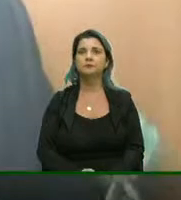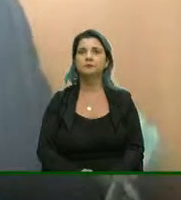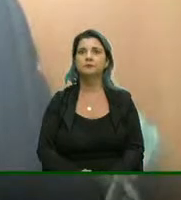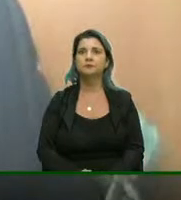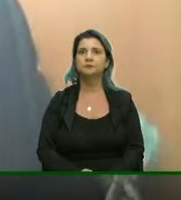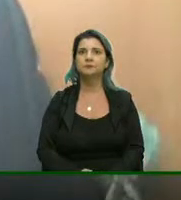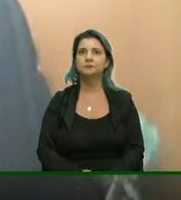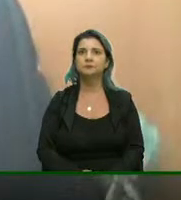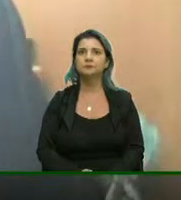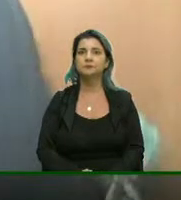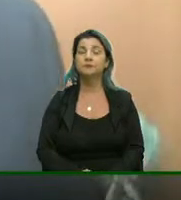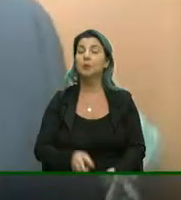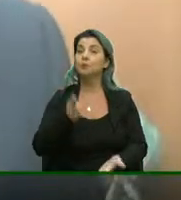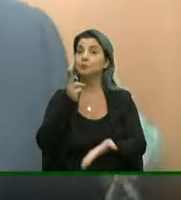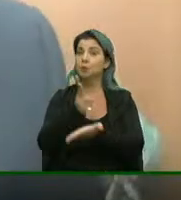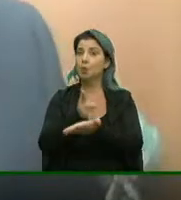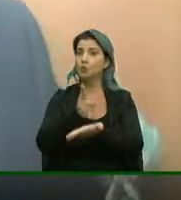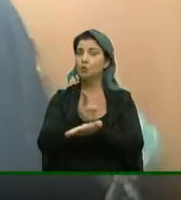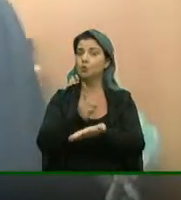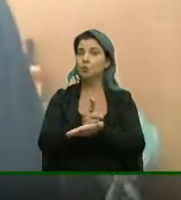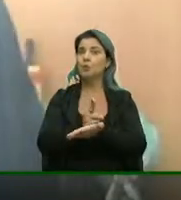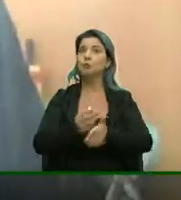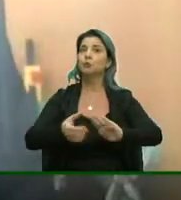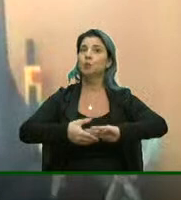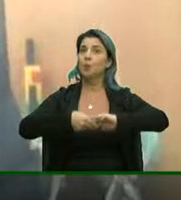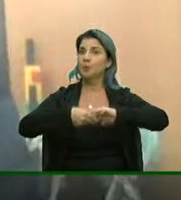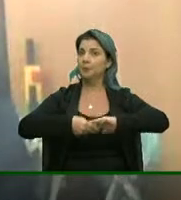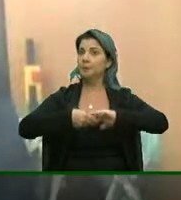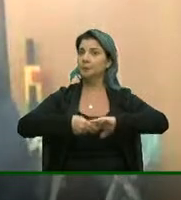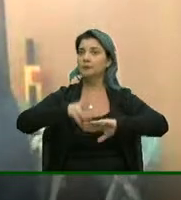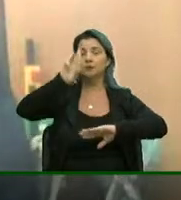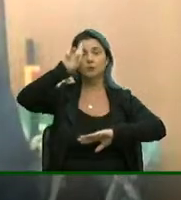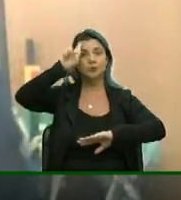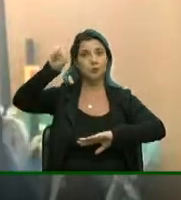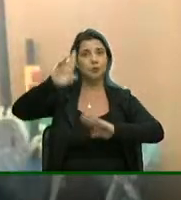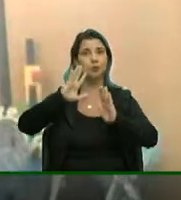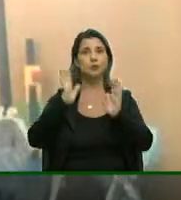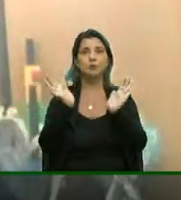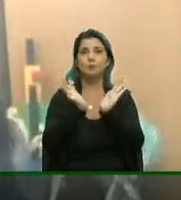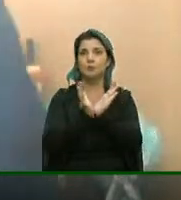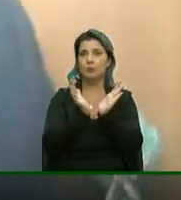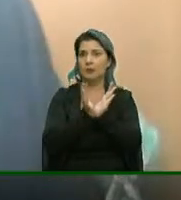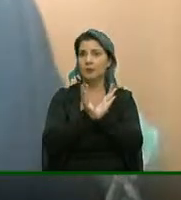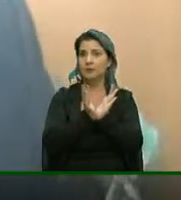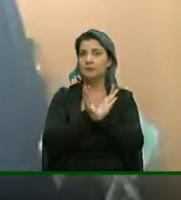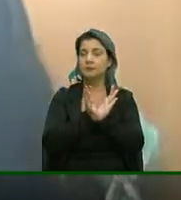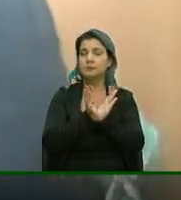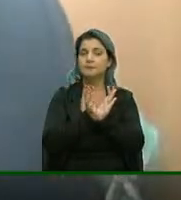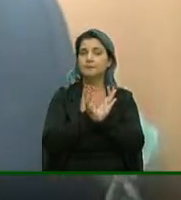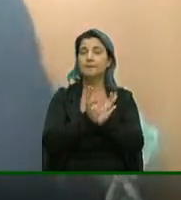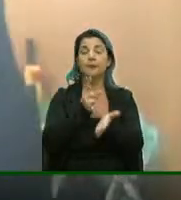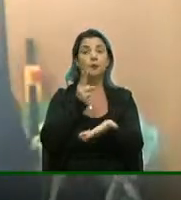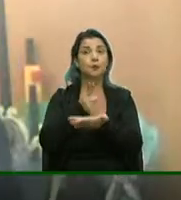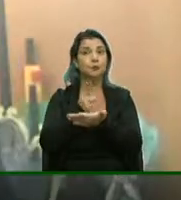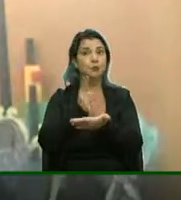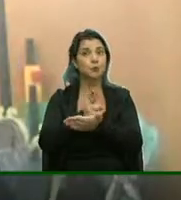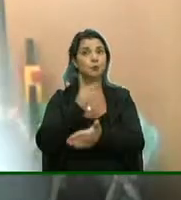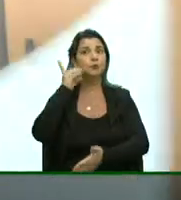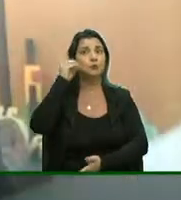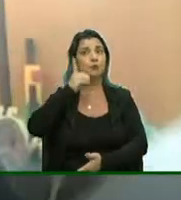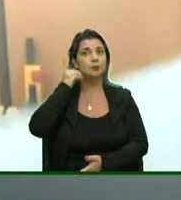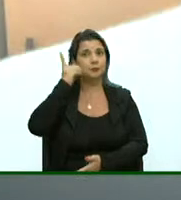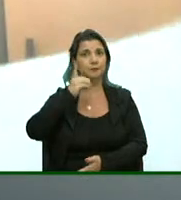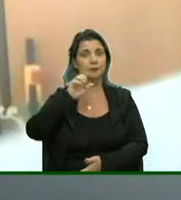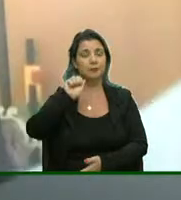Pois não, presidente. Seguindo, cumprimentando Vossa Excelência, os demais colegas, seguindo nesta esteira da deputada